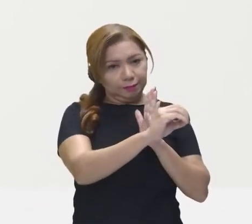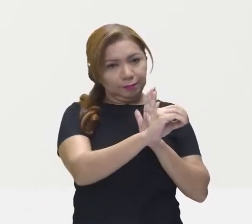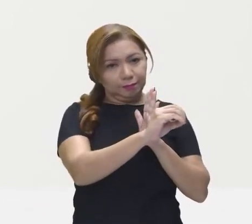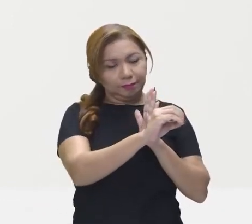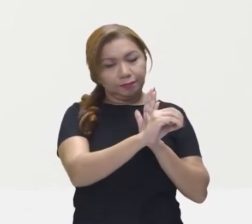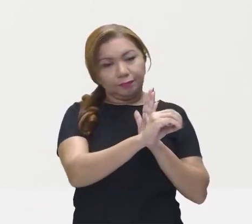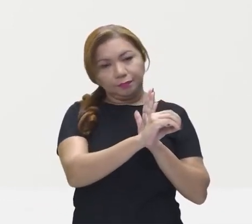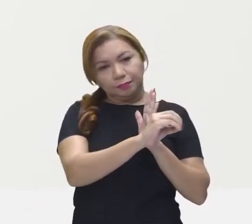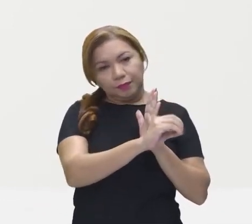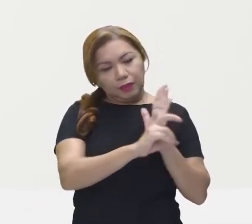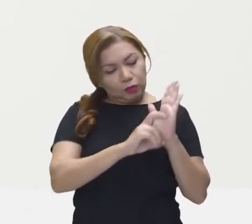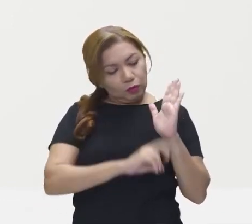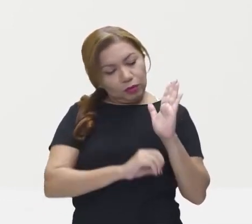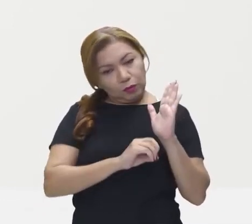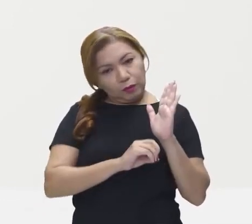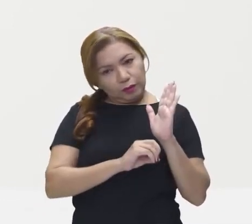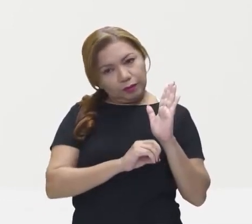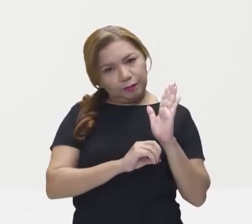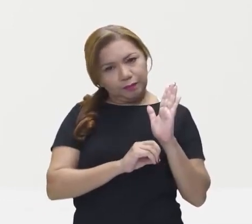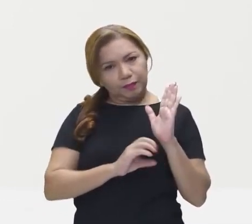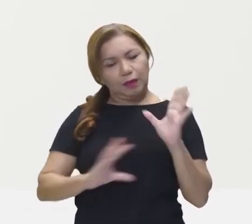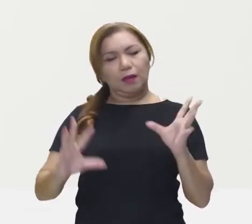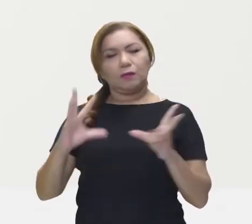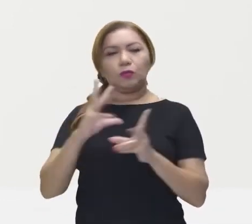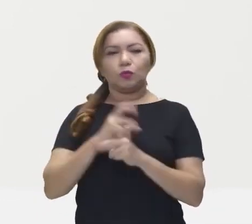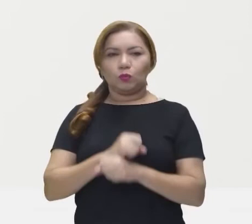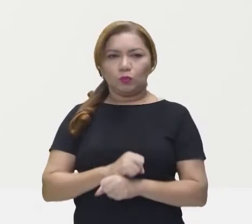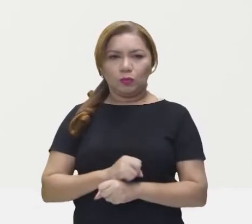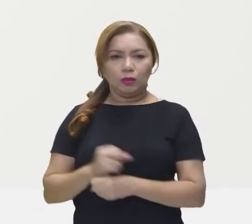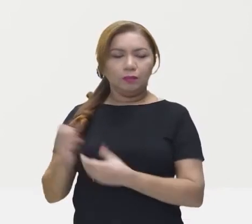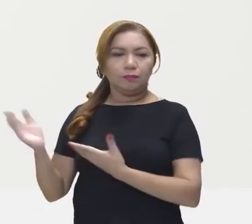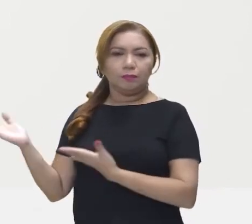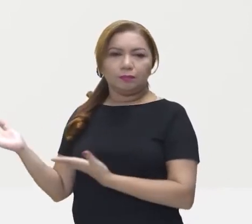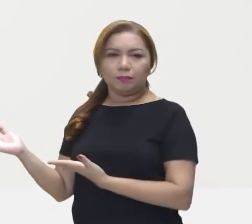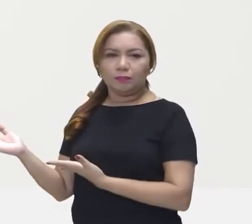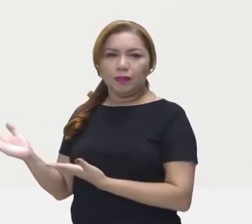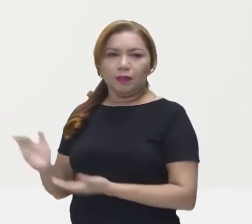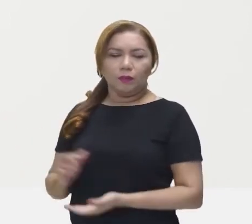e 50. Vou fazer aqui essa adição.